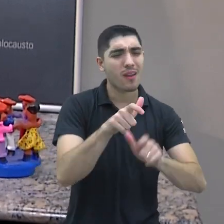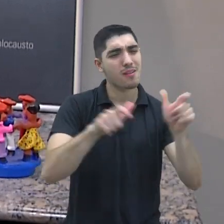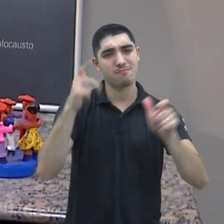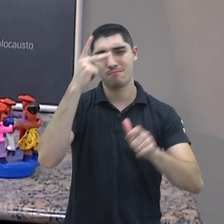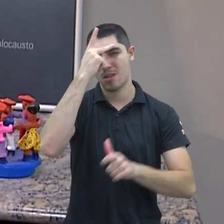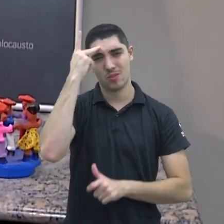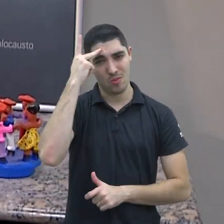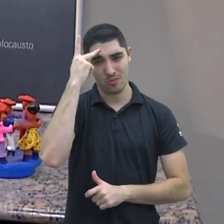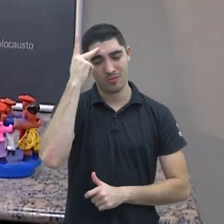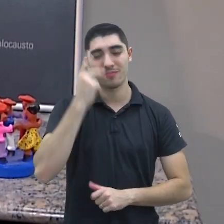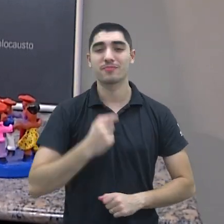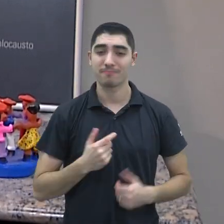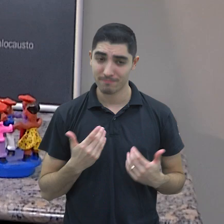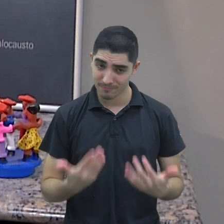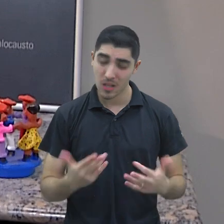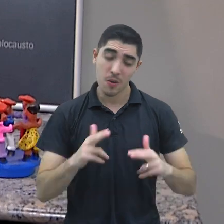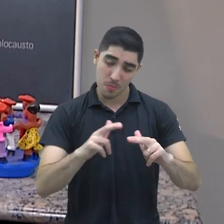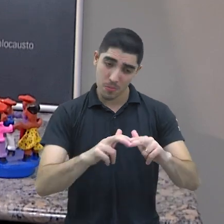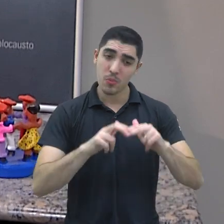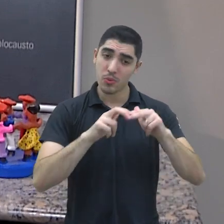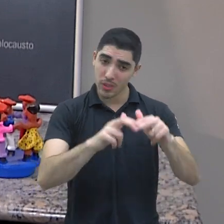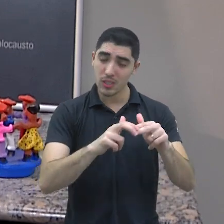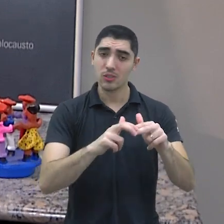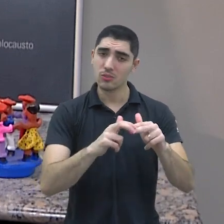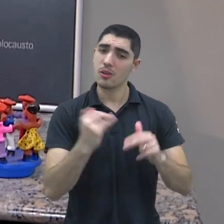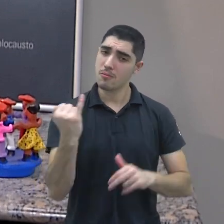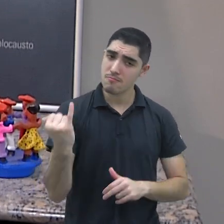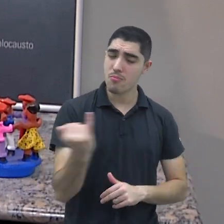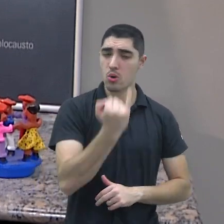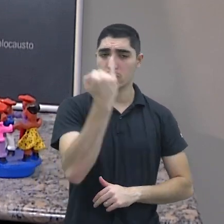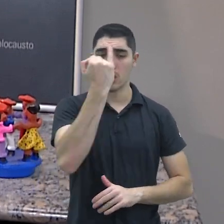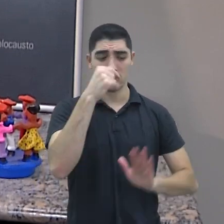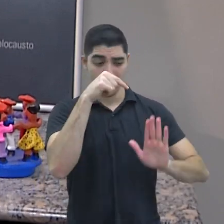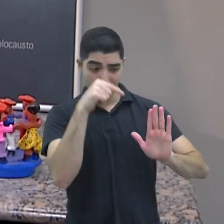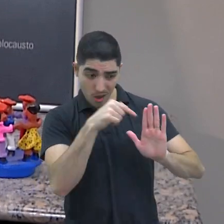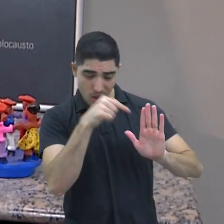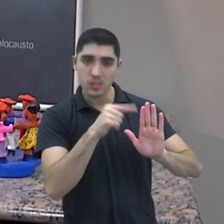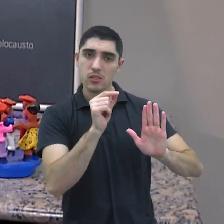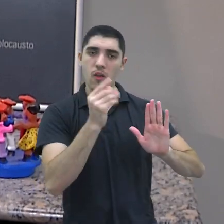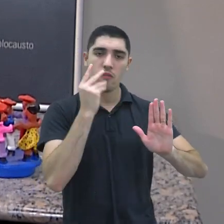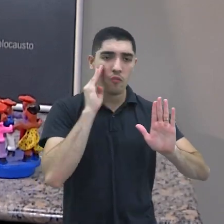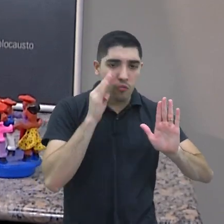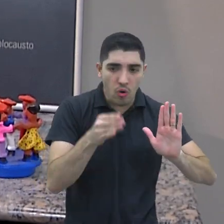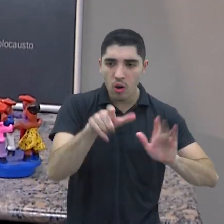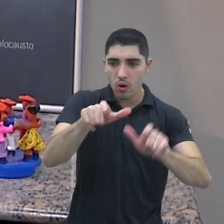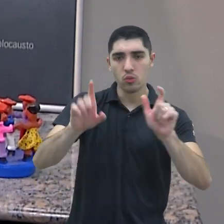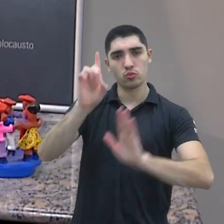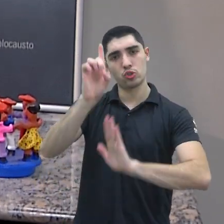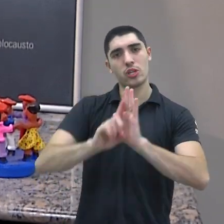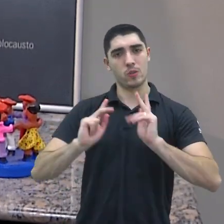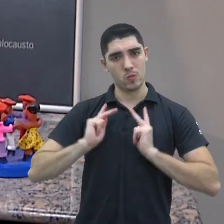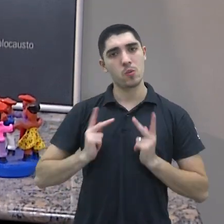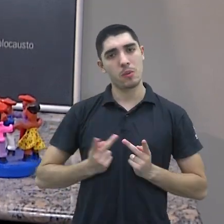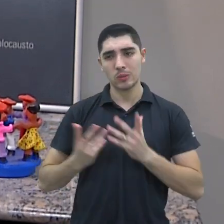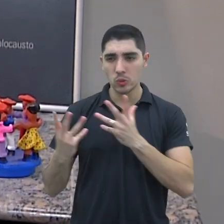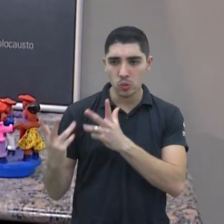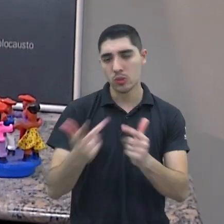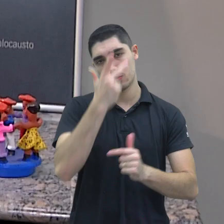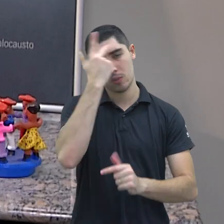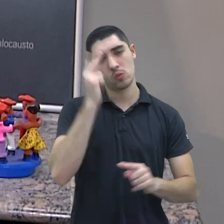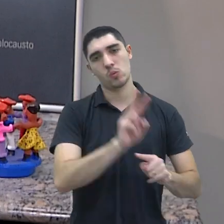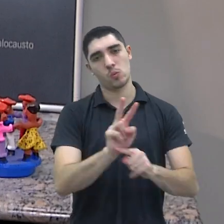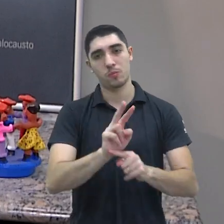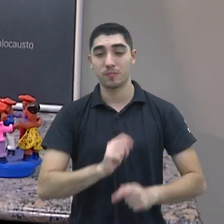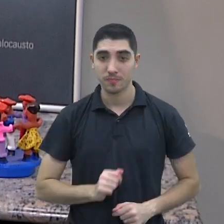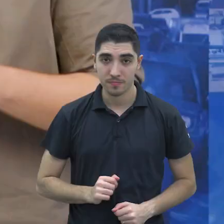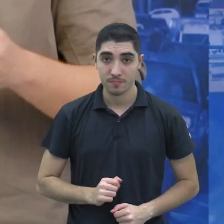todos os gêneros e de todas as faixas etárias. Então isso é, com certeza, pensar nos direitos humanos e na proteção social de todas